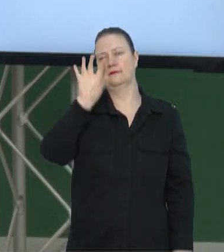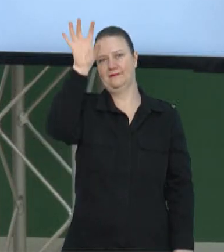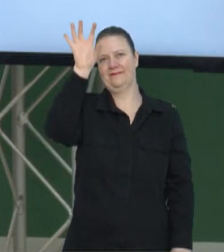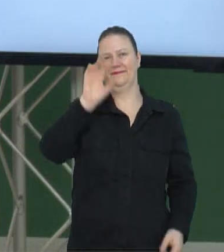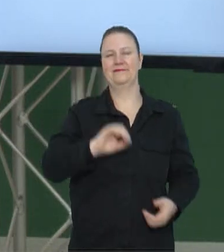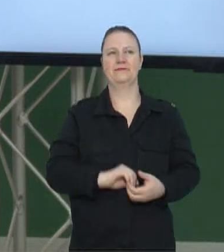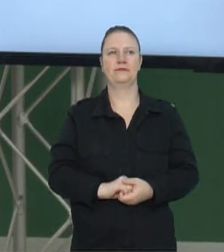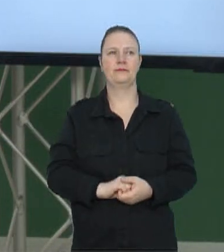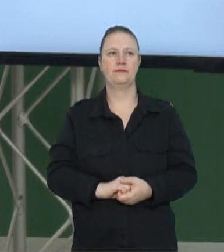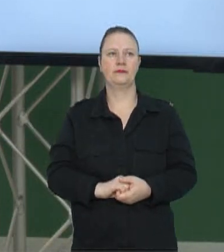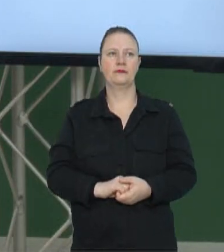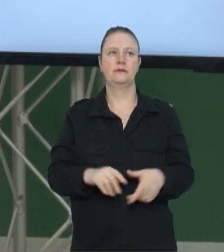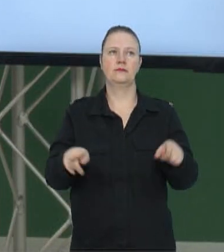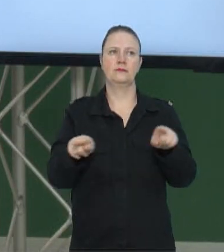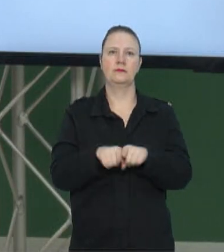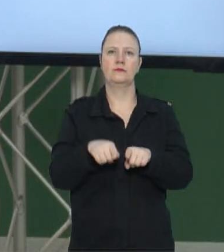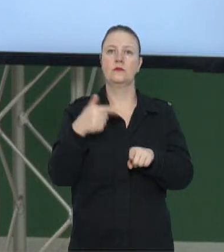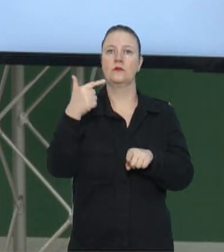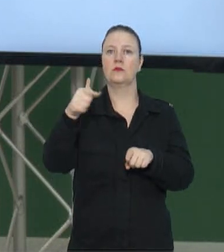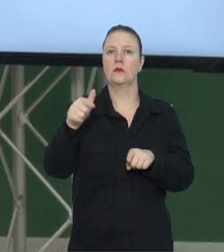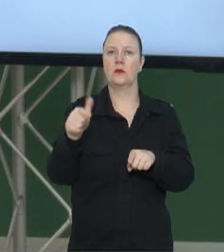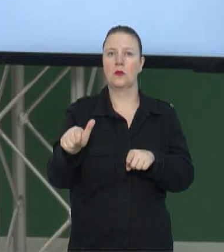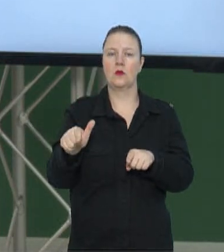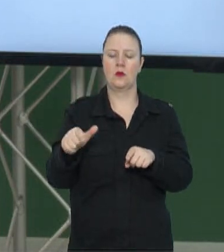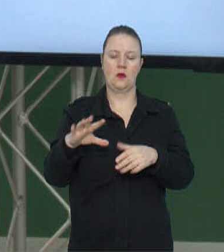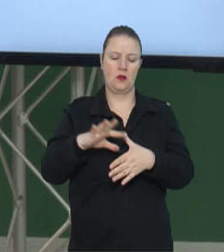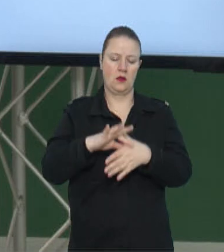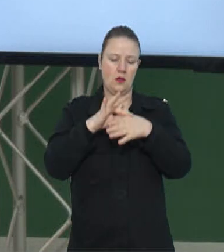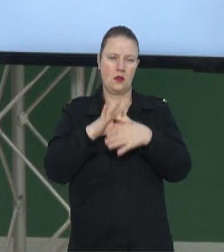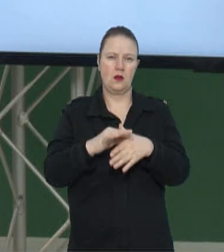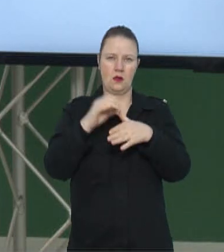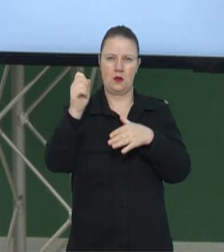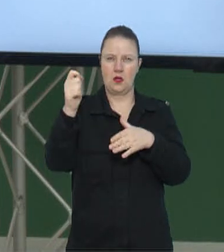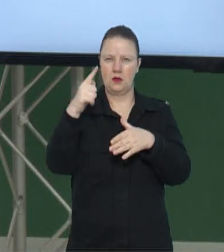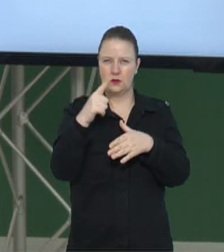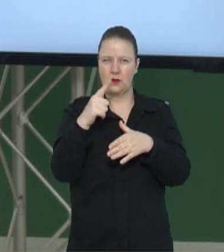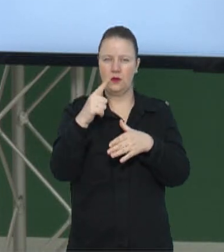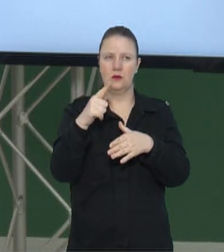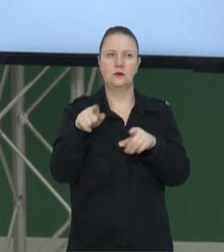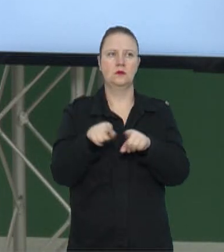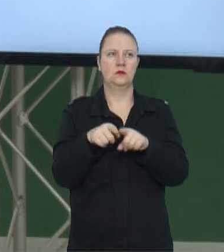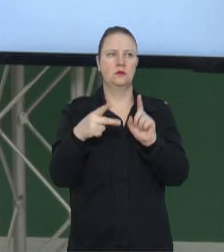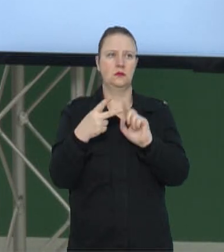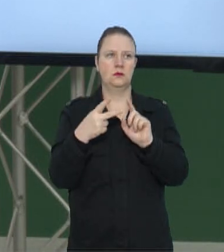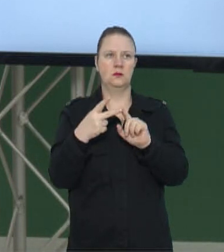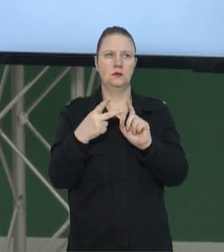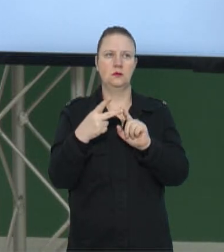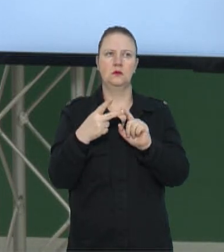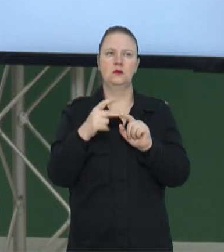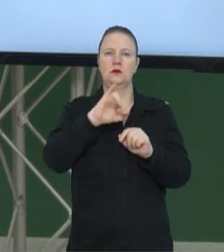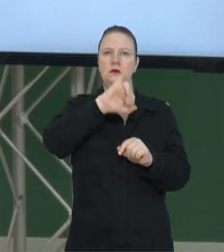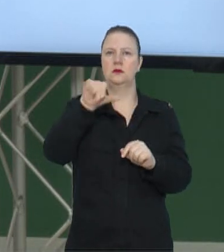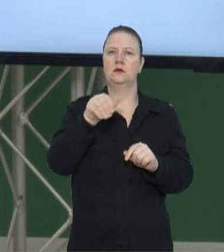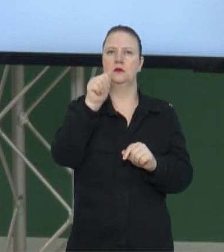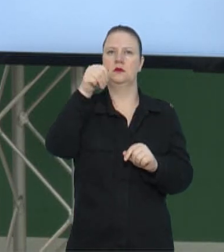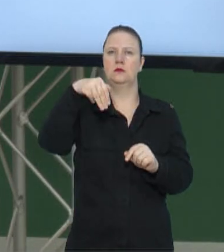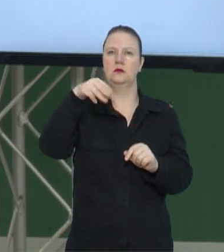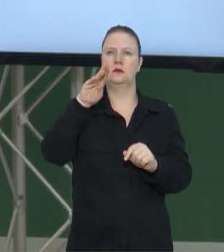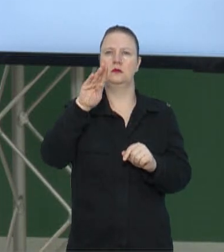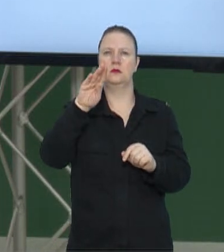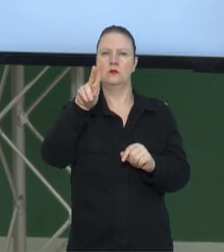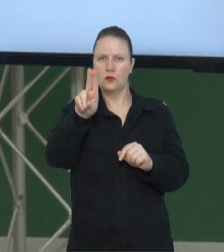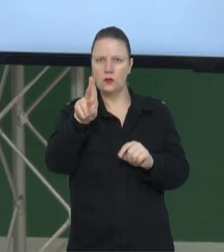certo? Aí também outros pratos ali, como a carne de sol, o jambu e o tucupi, que são pratos típicos da região norte,